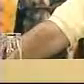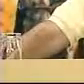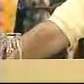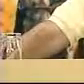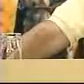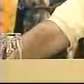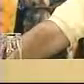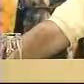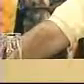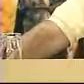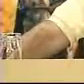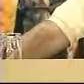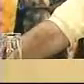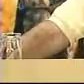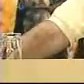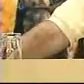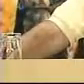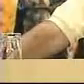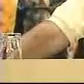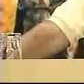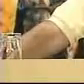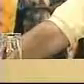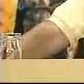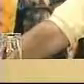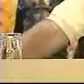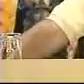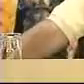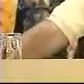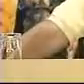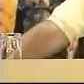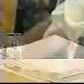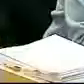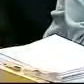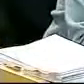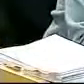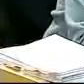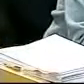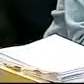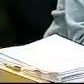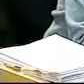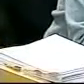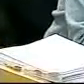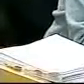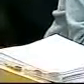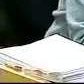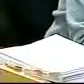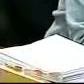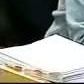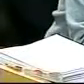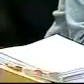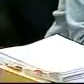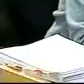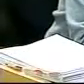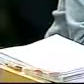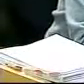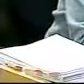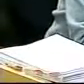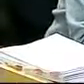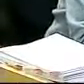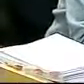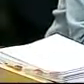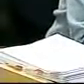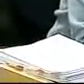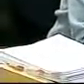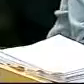queria que Vossa Excelência declarasse quem vota, como vota, se não, sim ou não. Sim, a favor ao projeto. Sim, a favor ao projeto, não, contrário ao